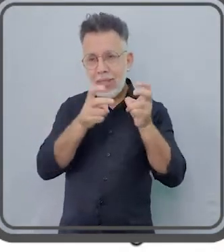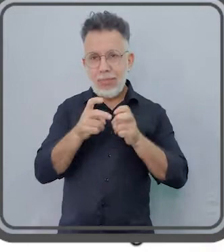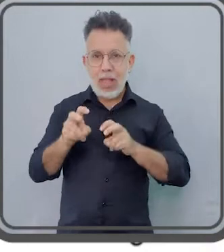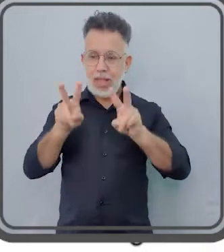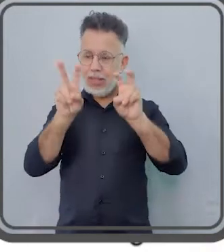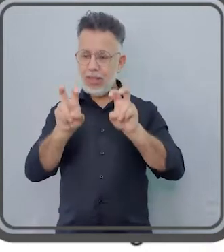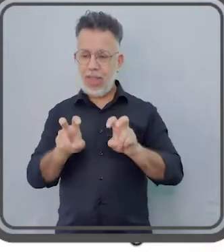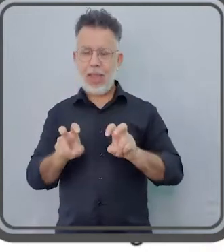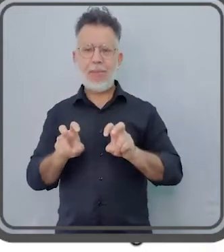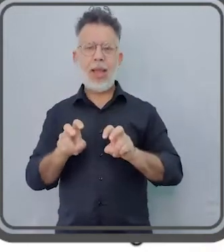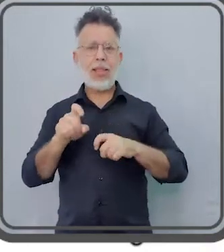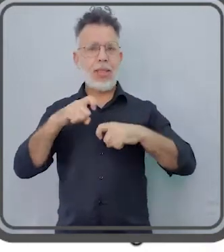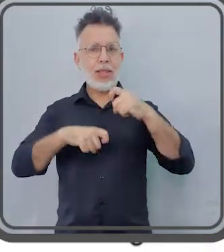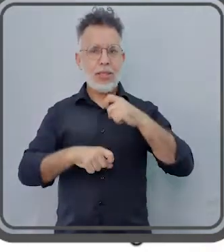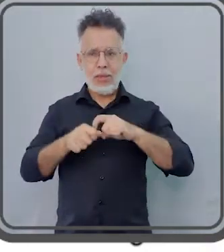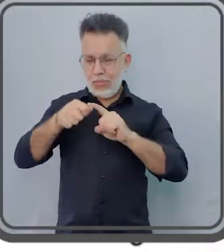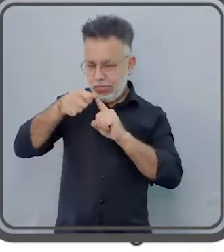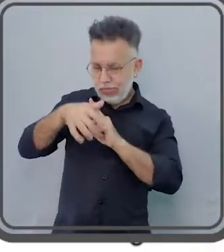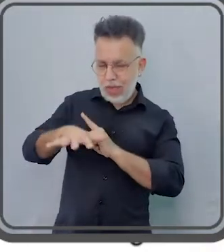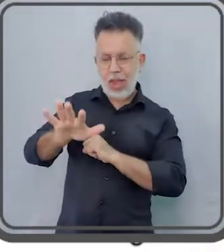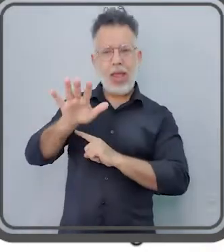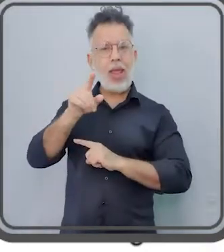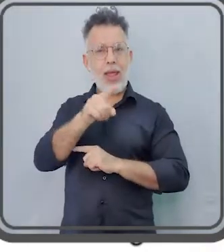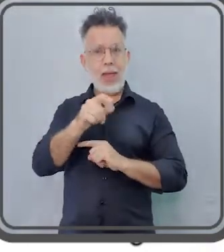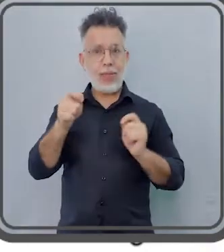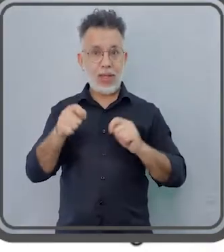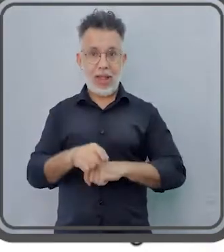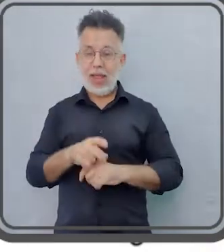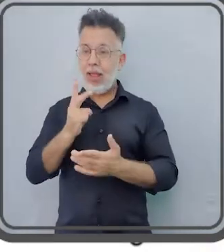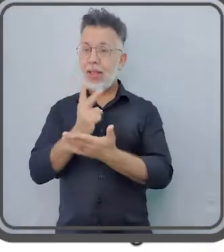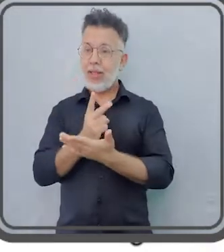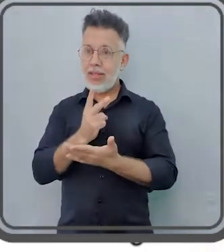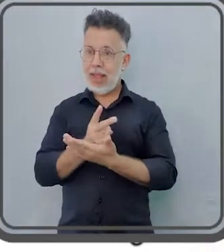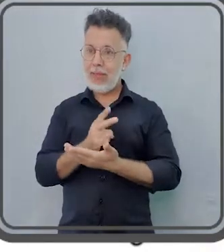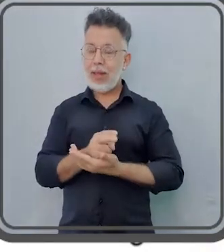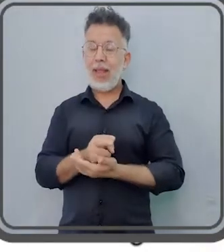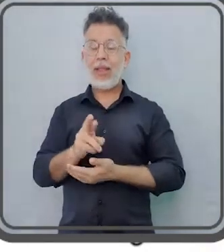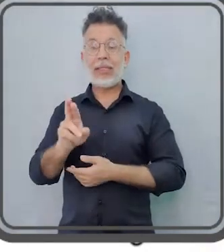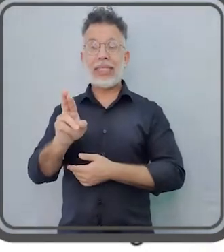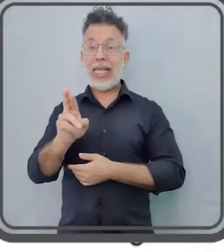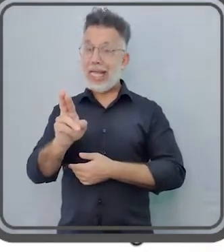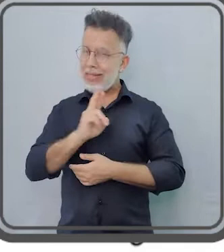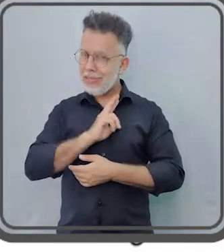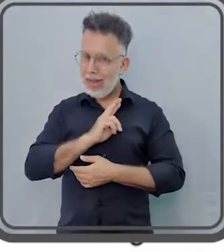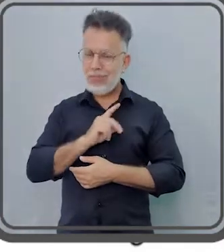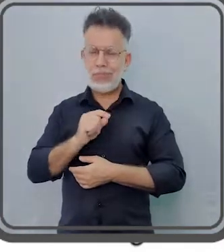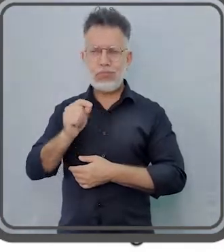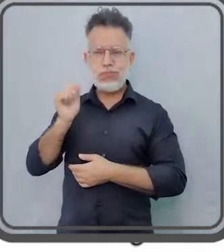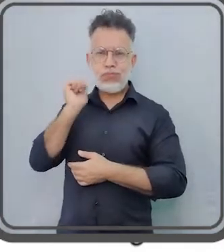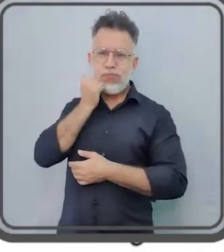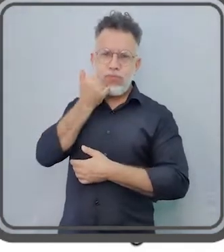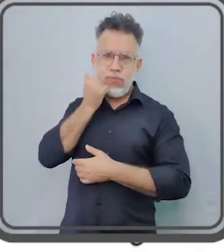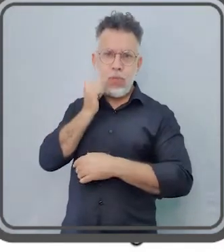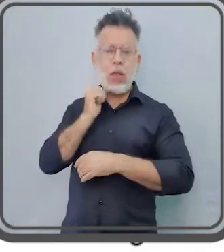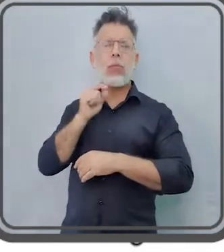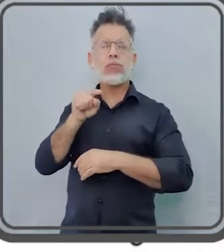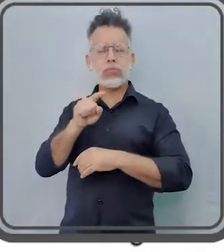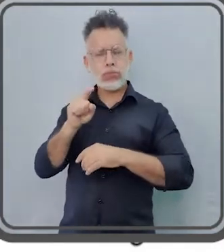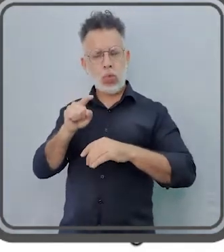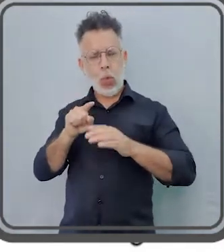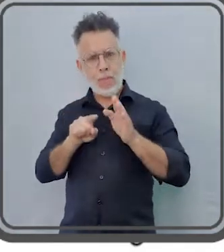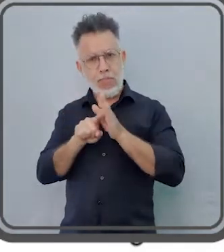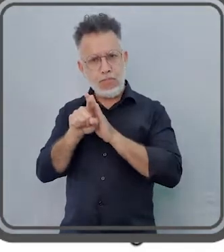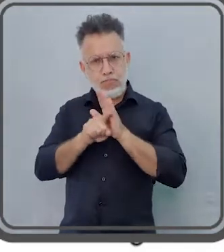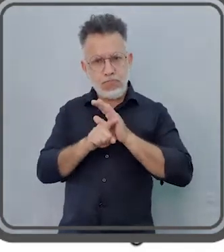disseminar da melhor maneira possível. E sempre respaldado pela ciência, tá? A FIU, ela tem um compromisso muito grande com ciência, com